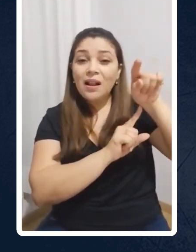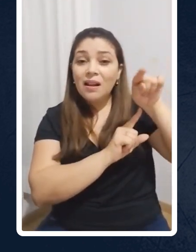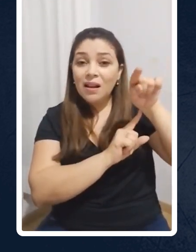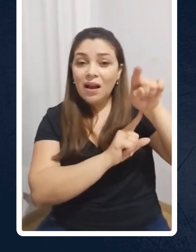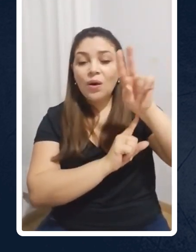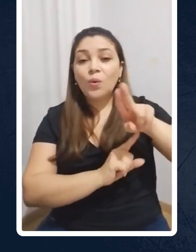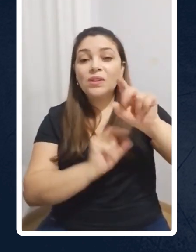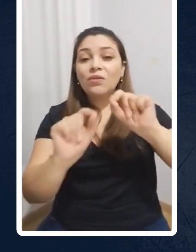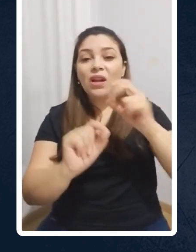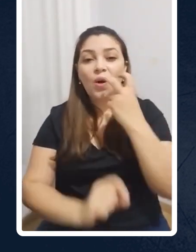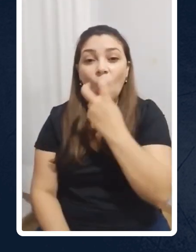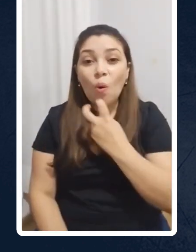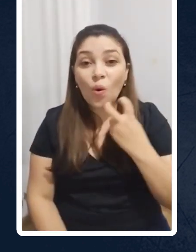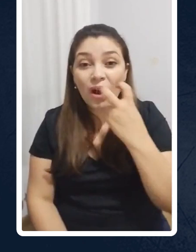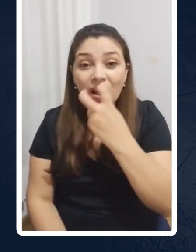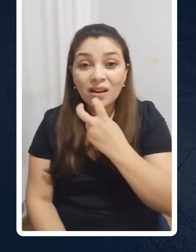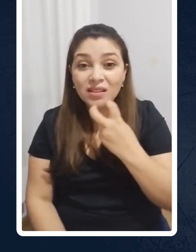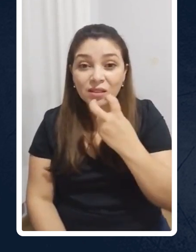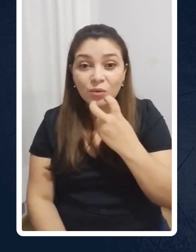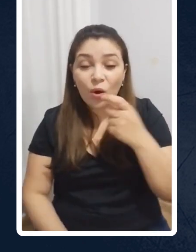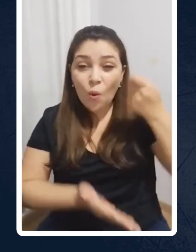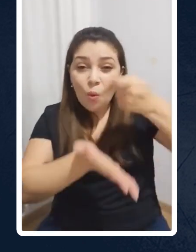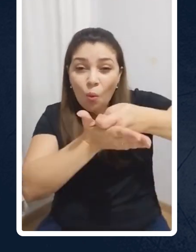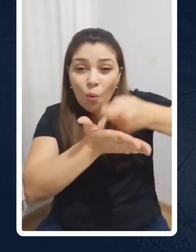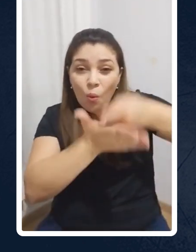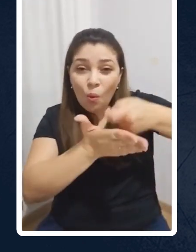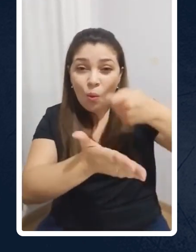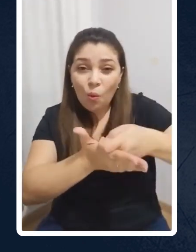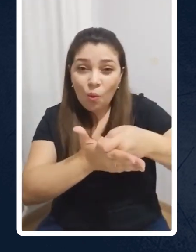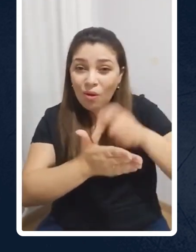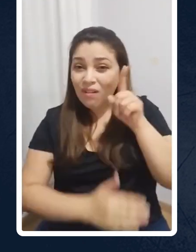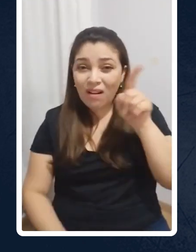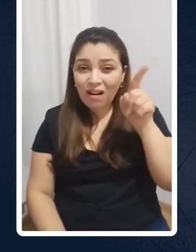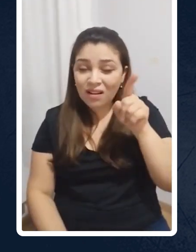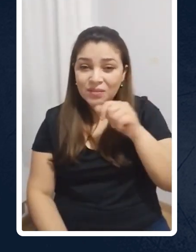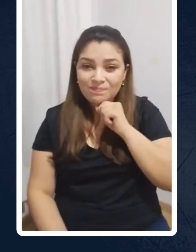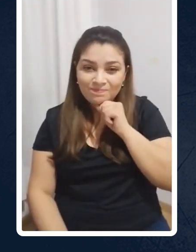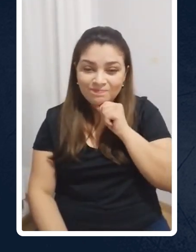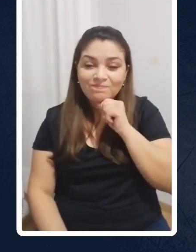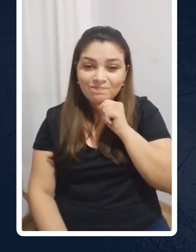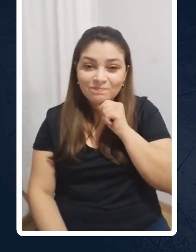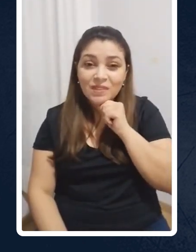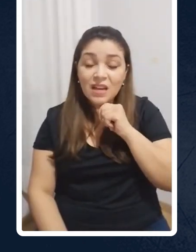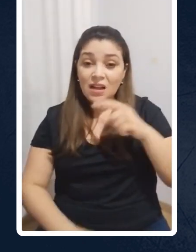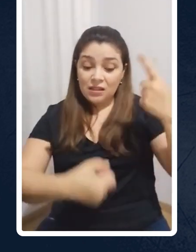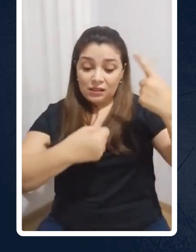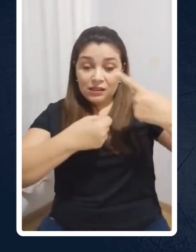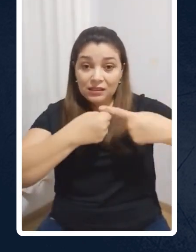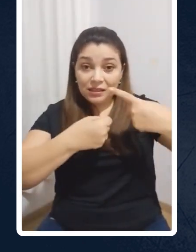comunique. Por favor. Na cidade onde nós morávamos, havia um grande